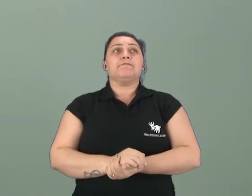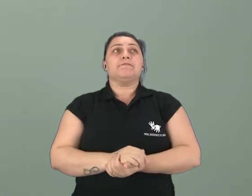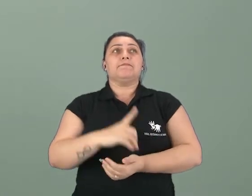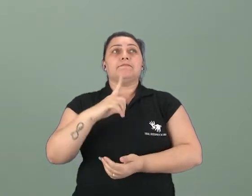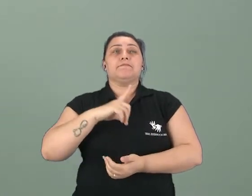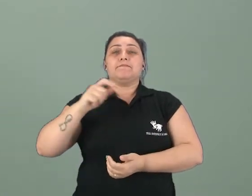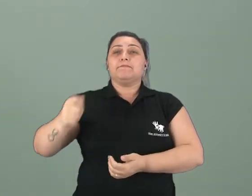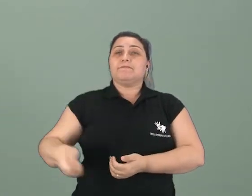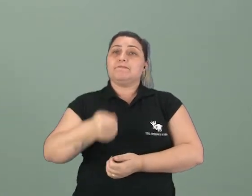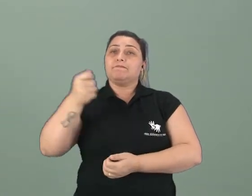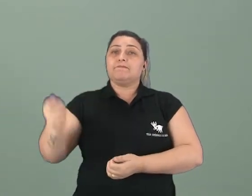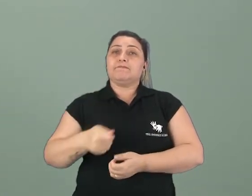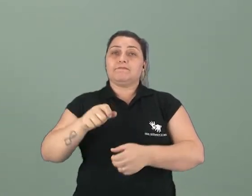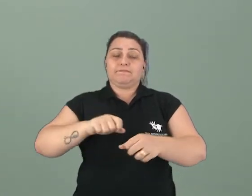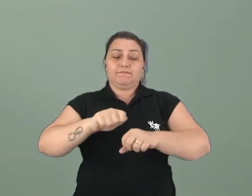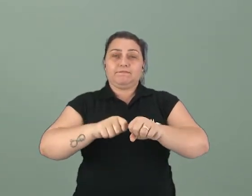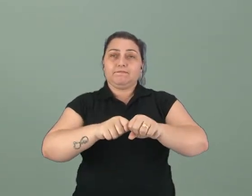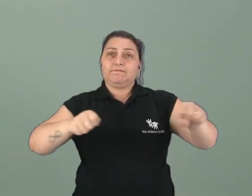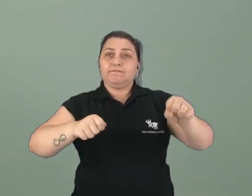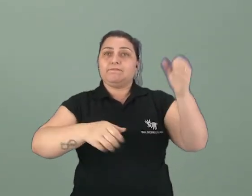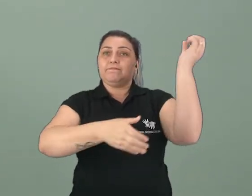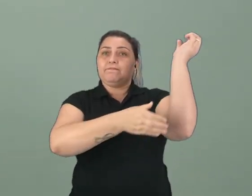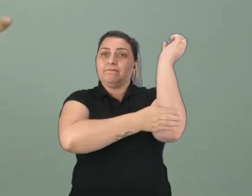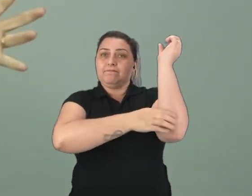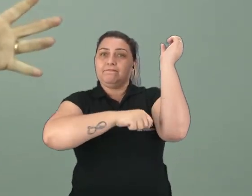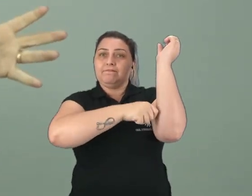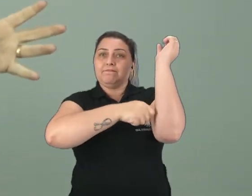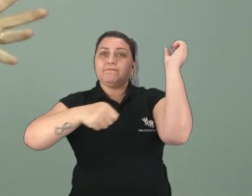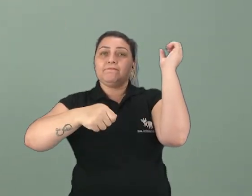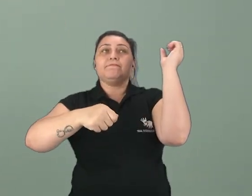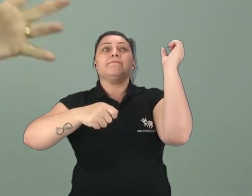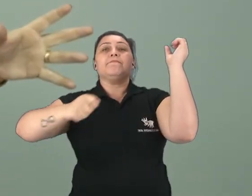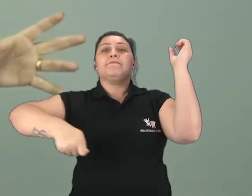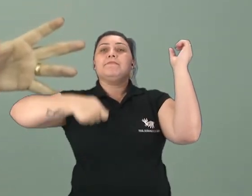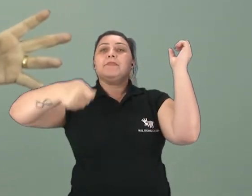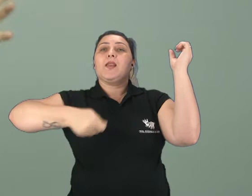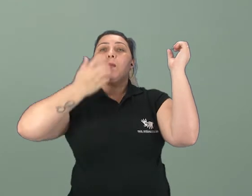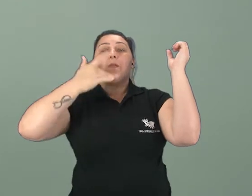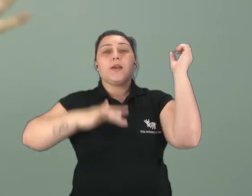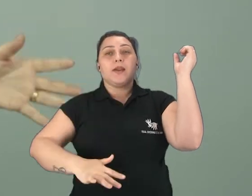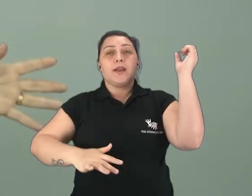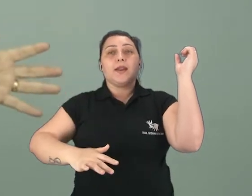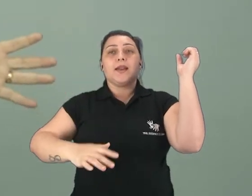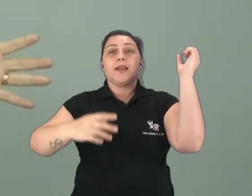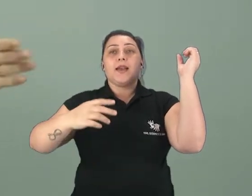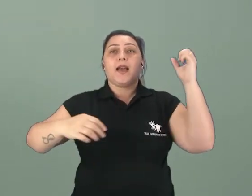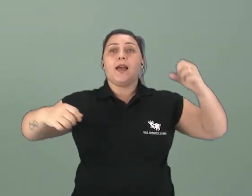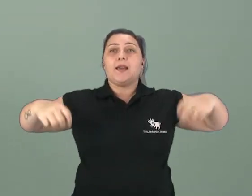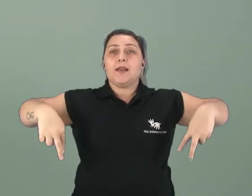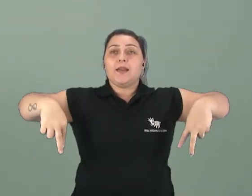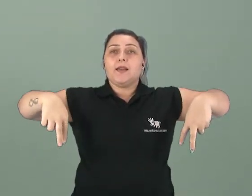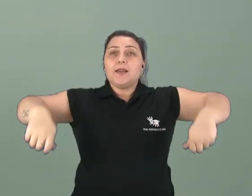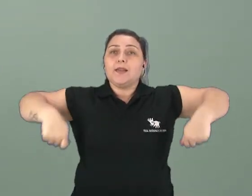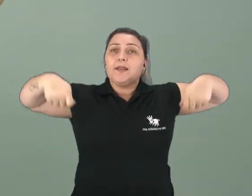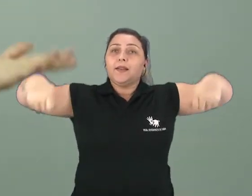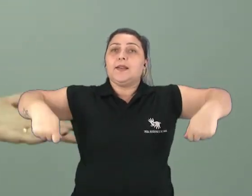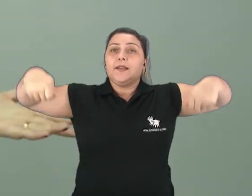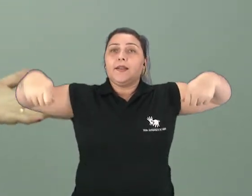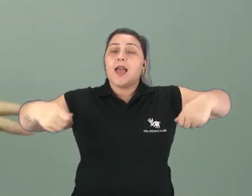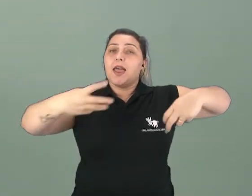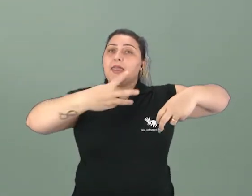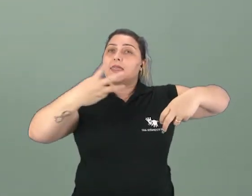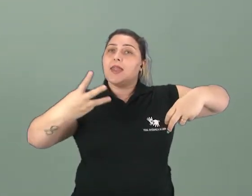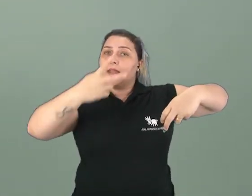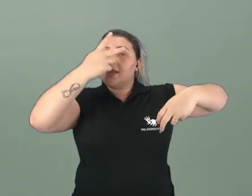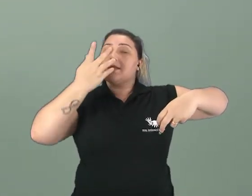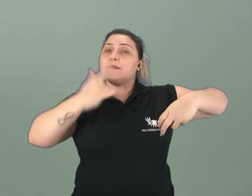pega a corda, amarra ali, né, em algum lugar, ou então uma criança fica numa extremidade e a outra criança fica na